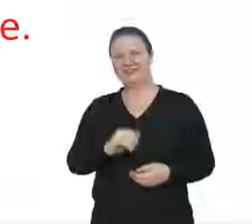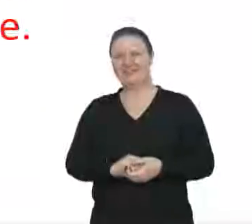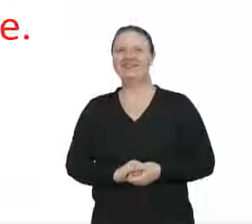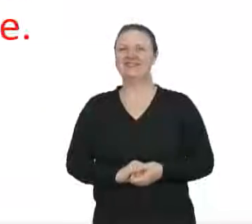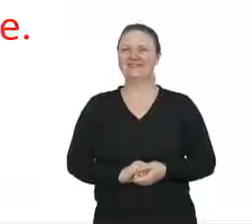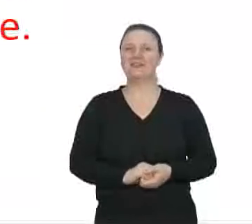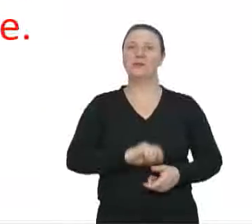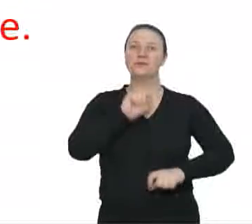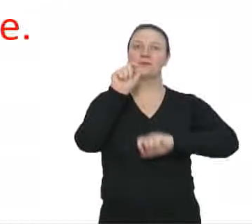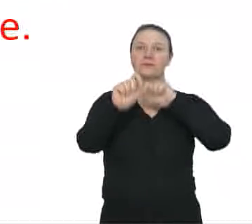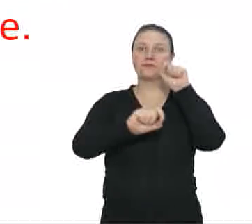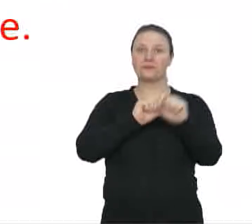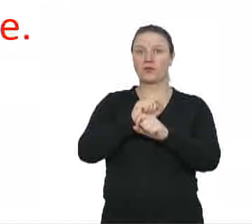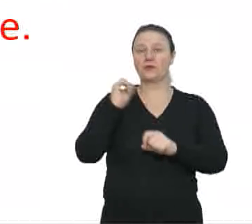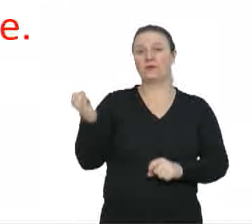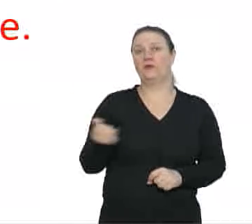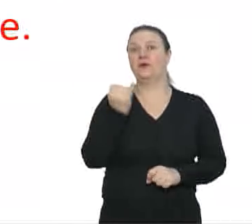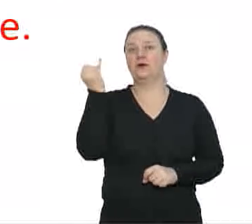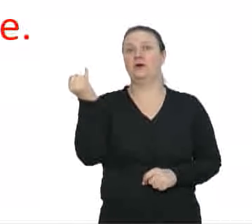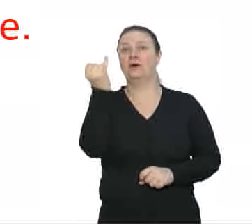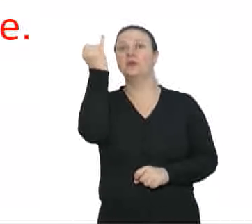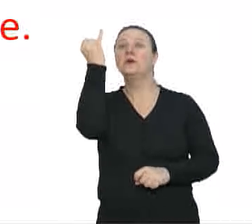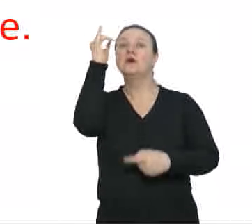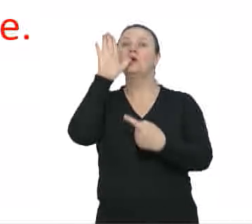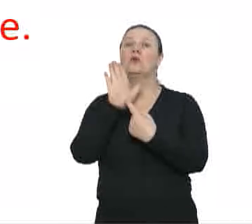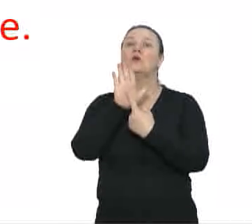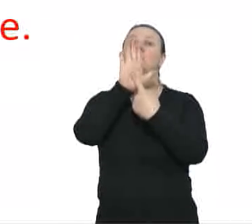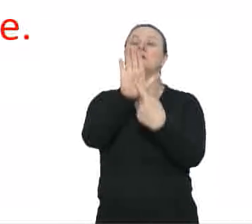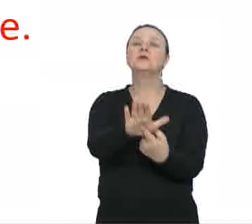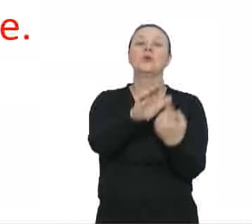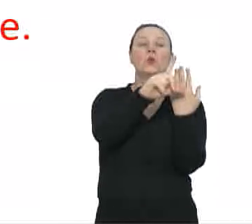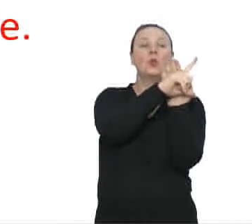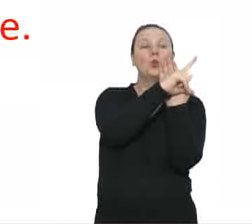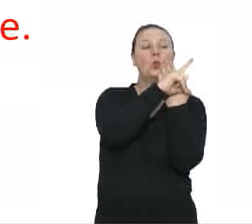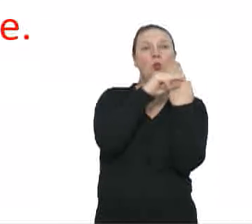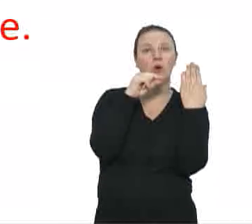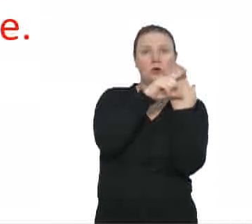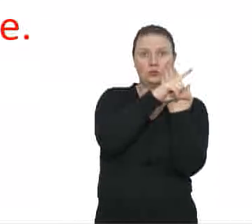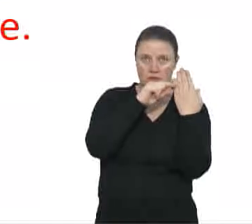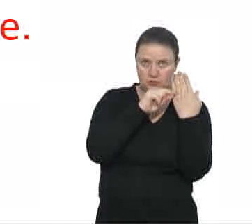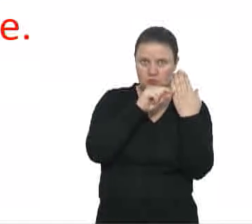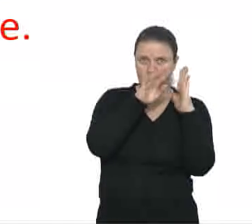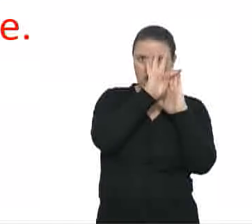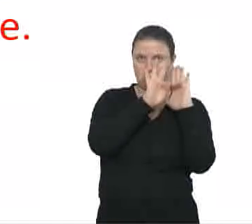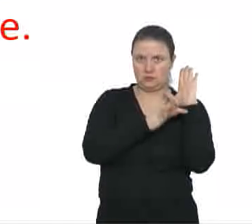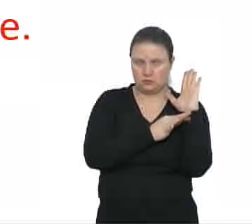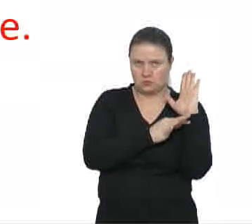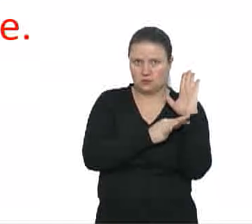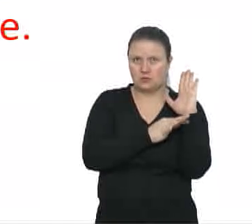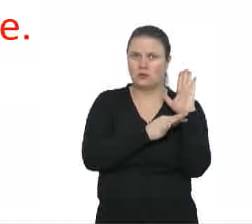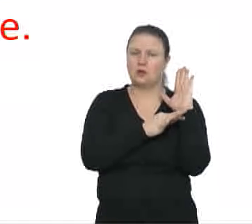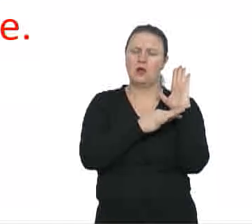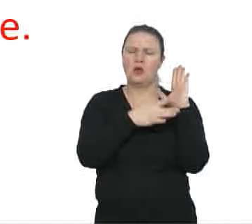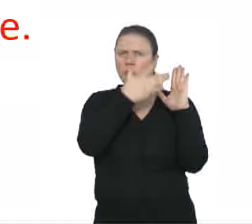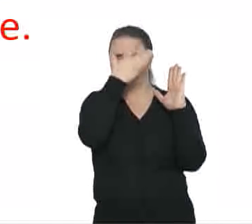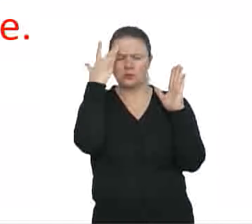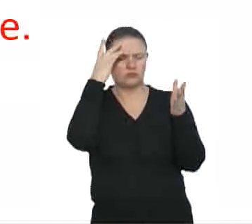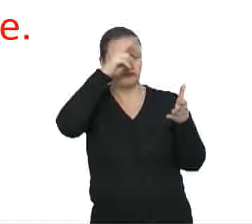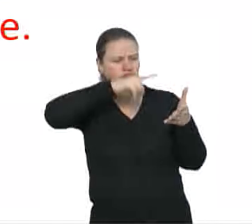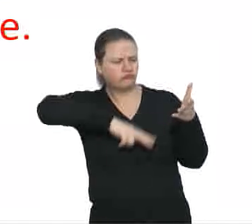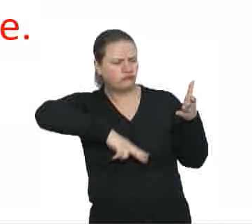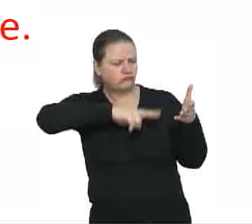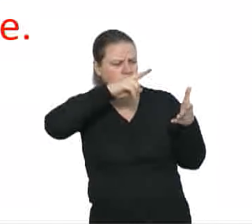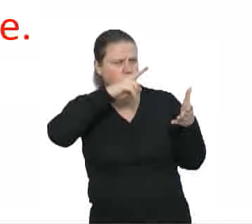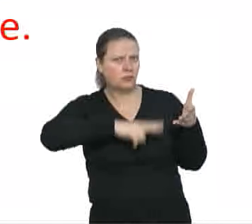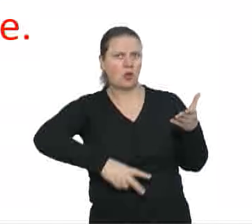a importância da apresentação do autor do texto? Para que o leitor saiba o nome, a profissão,